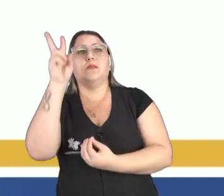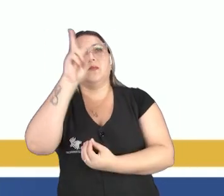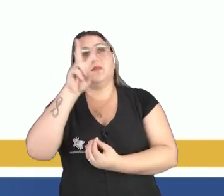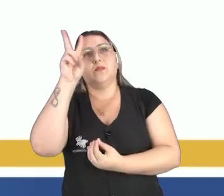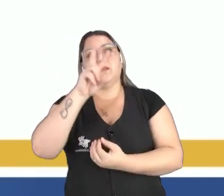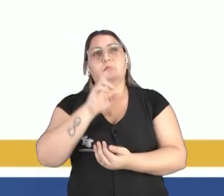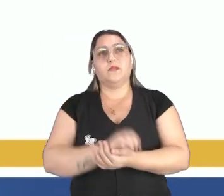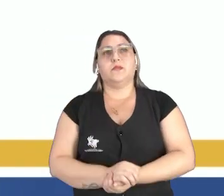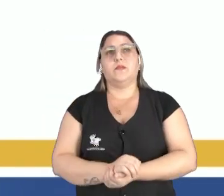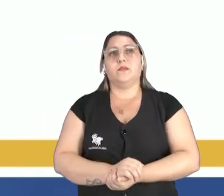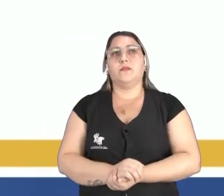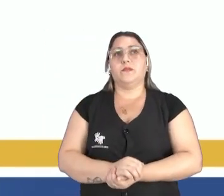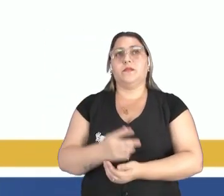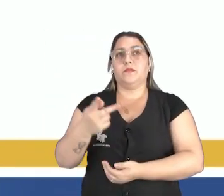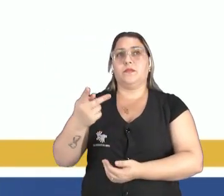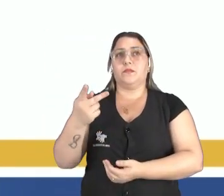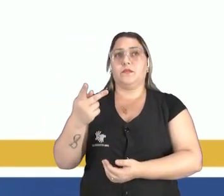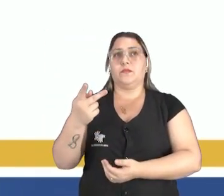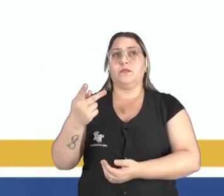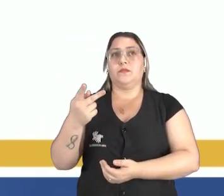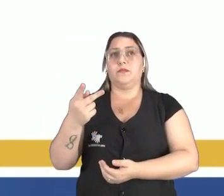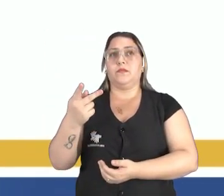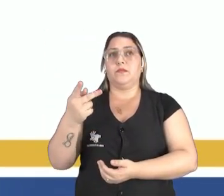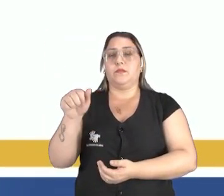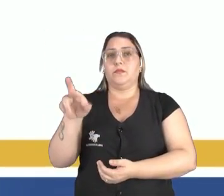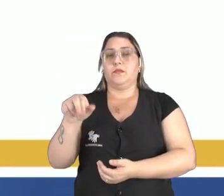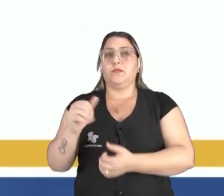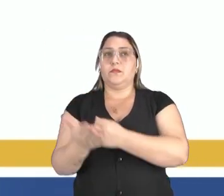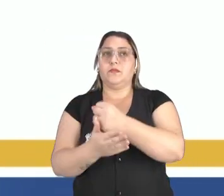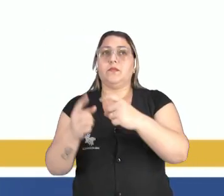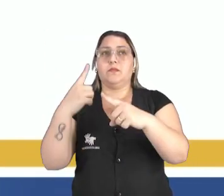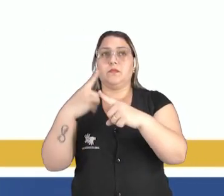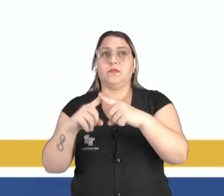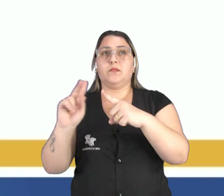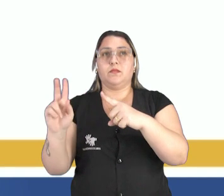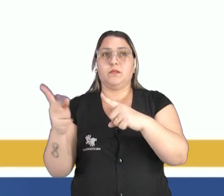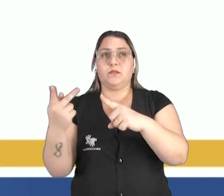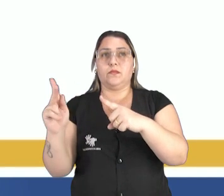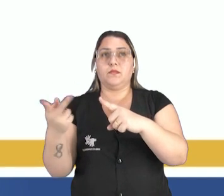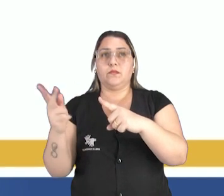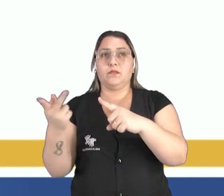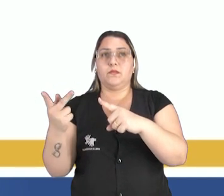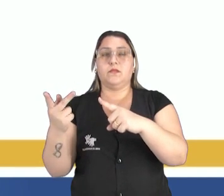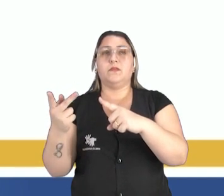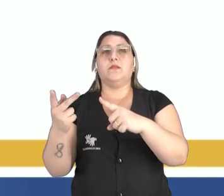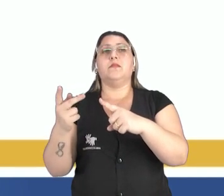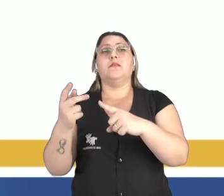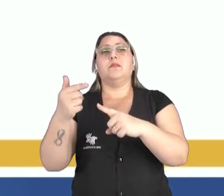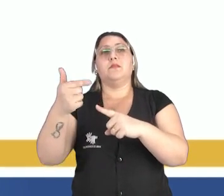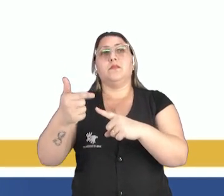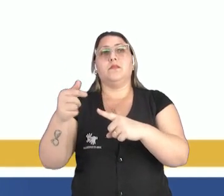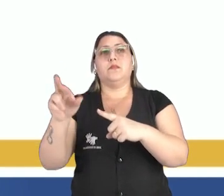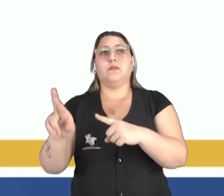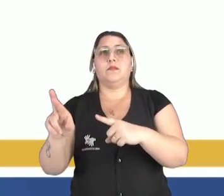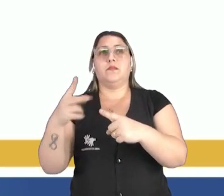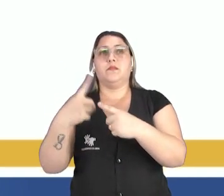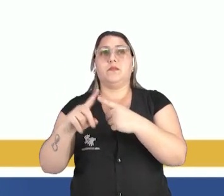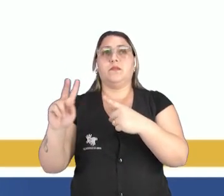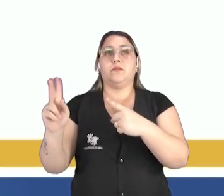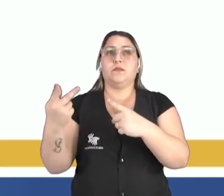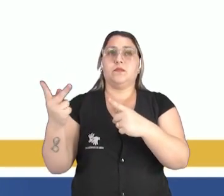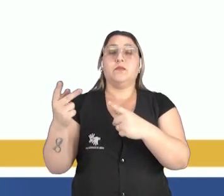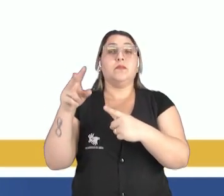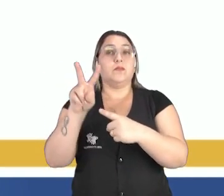lembrar? É a área da base vezes a altura. Π vezes r ao quadrado vezes 2r. Por quê? H